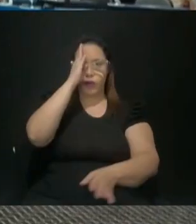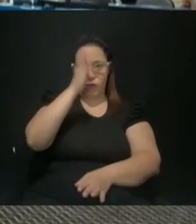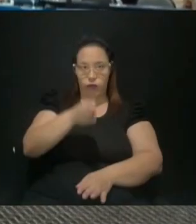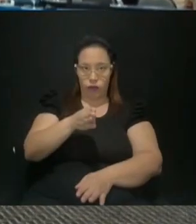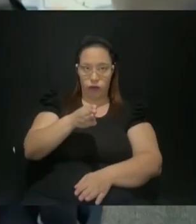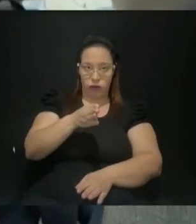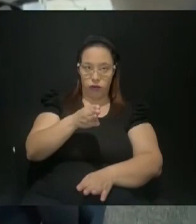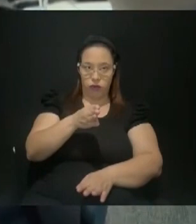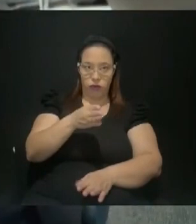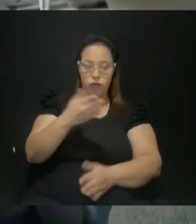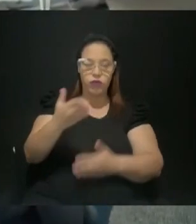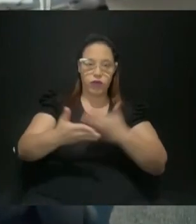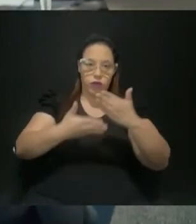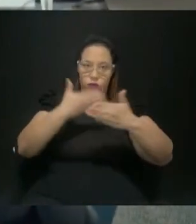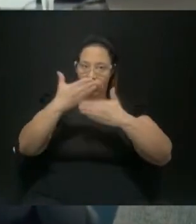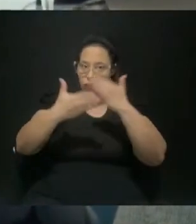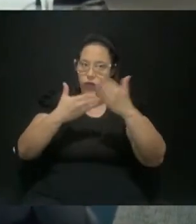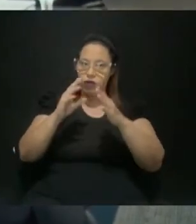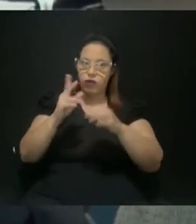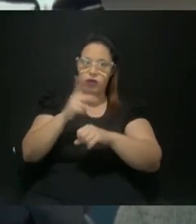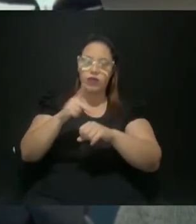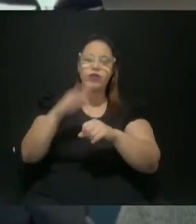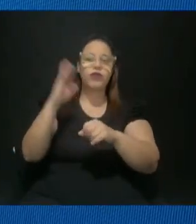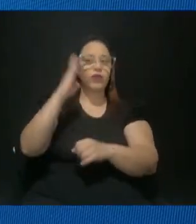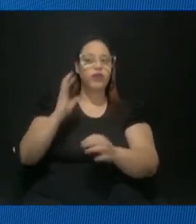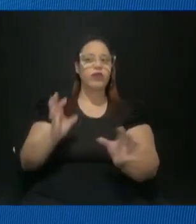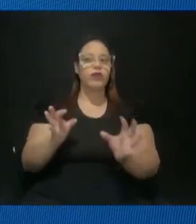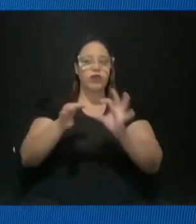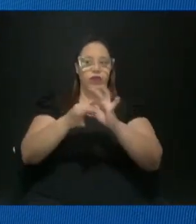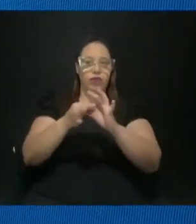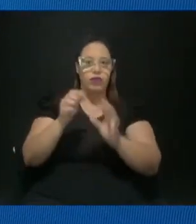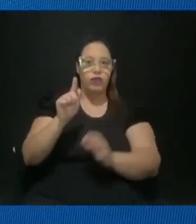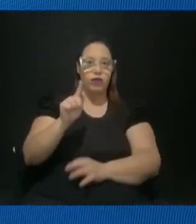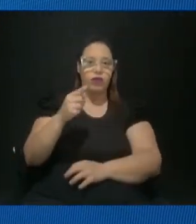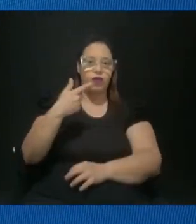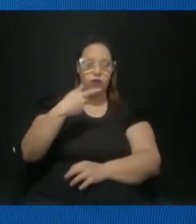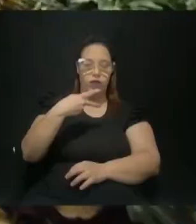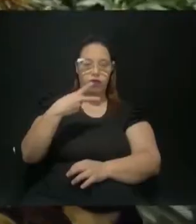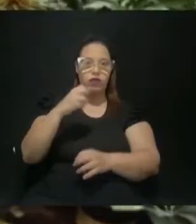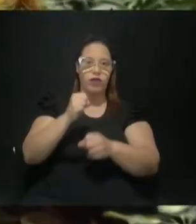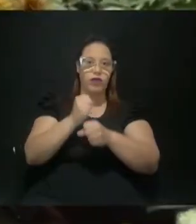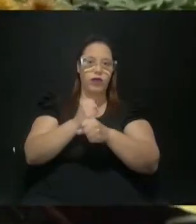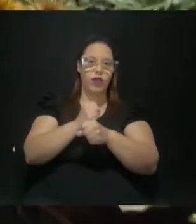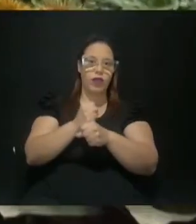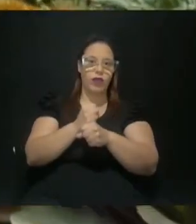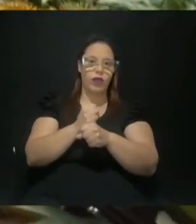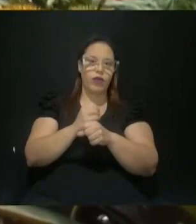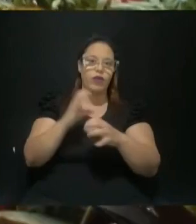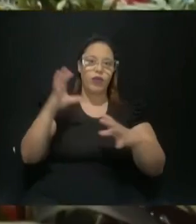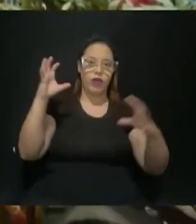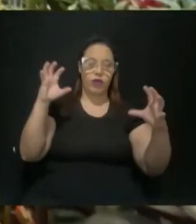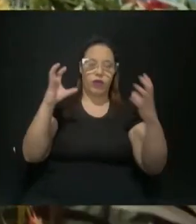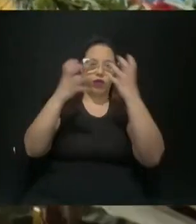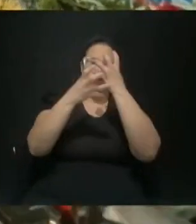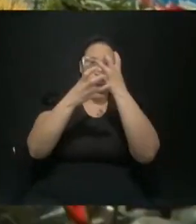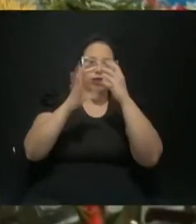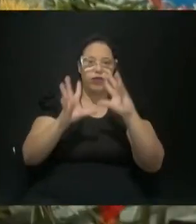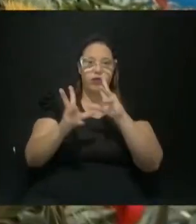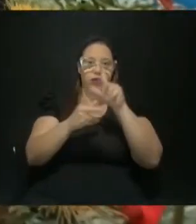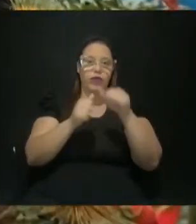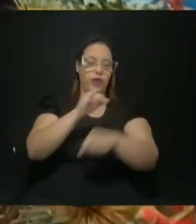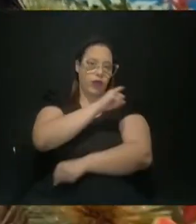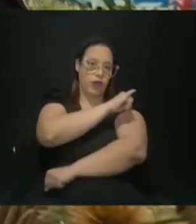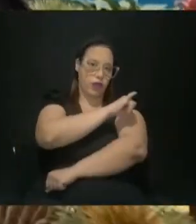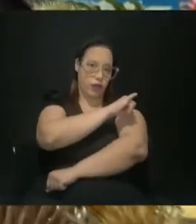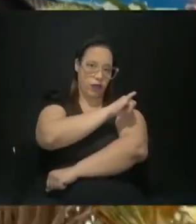dadas pelas nações que integram o G20. No enfrentamento aos eventos climáticos globais, o Rio de Janeiro também